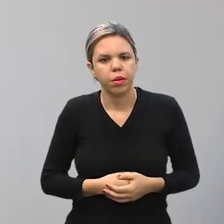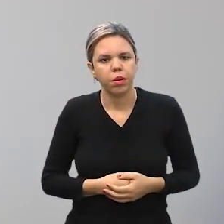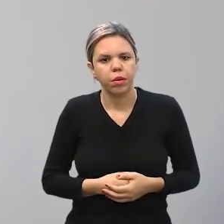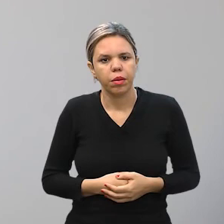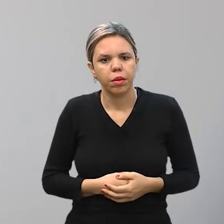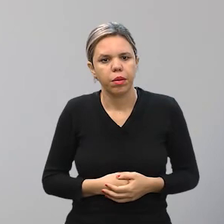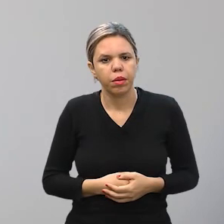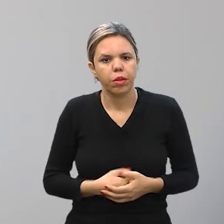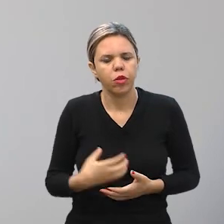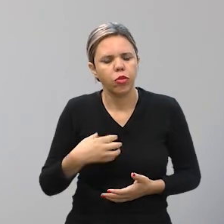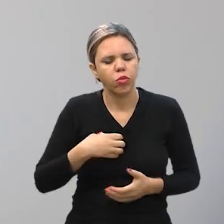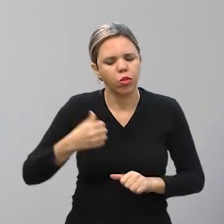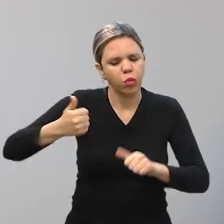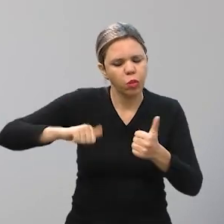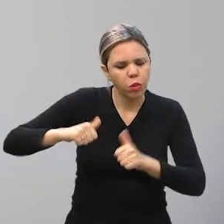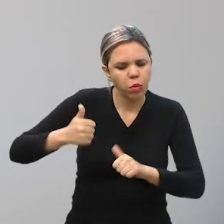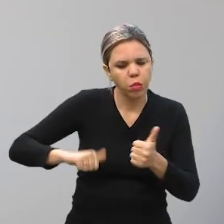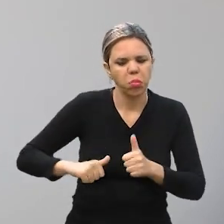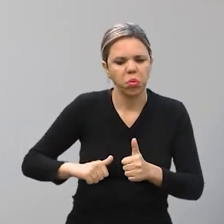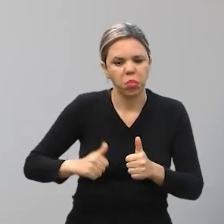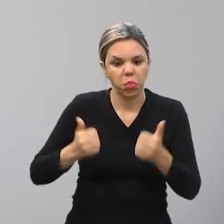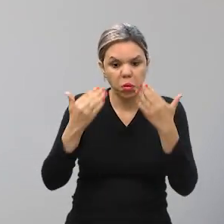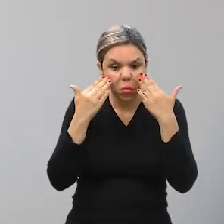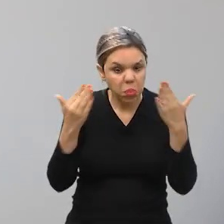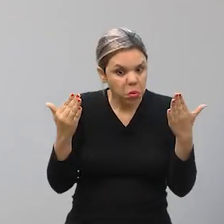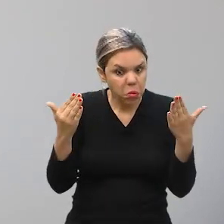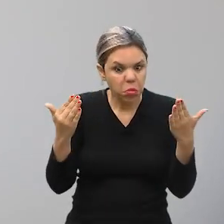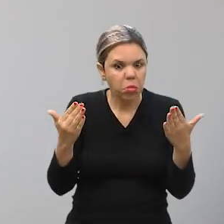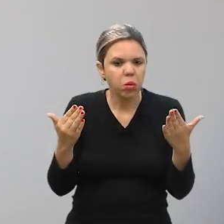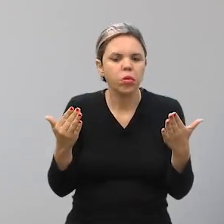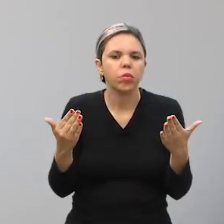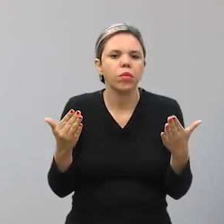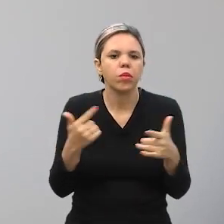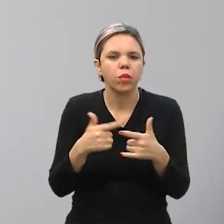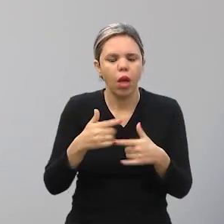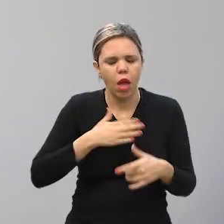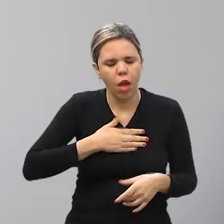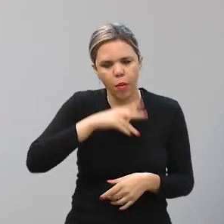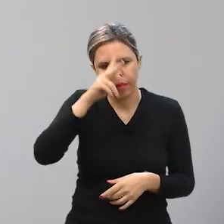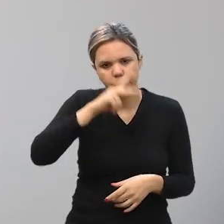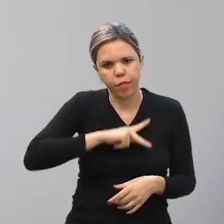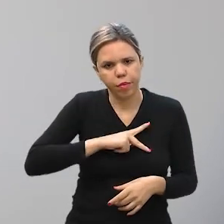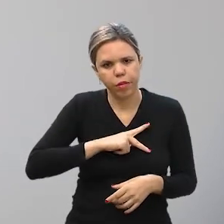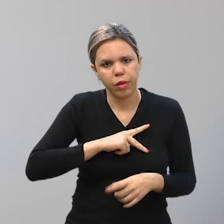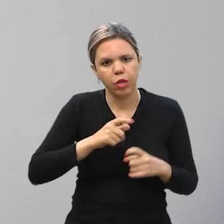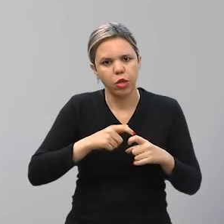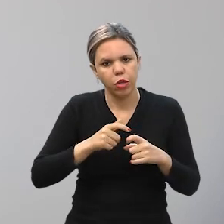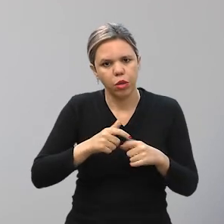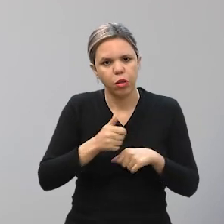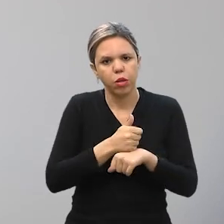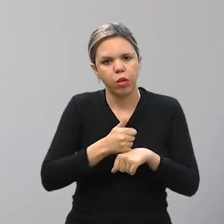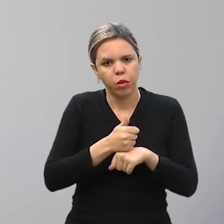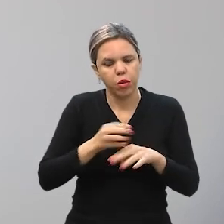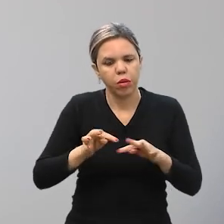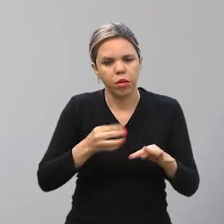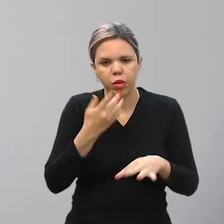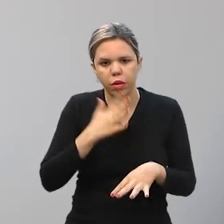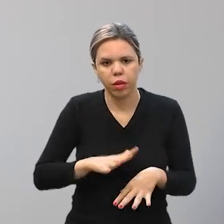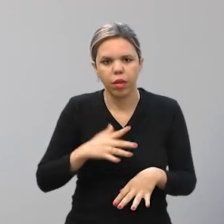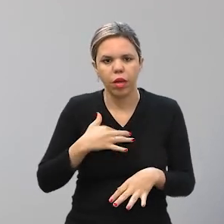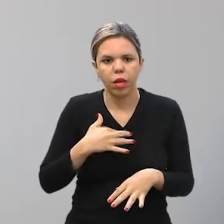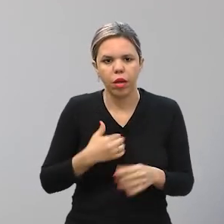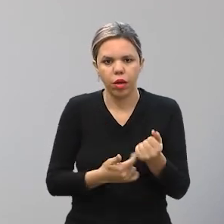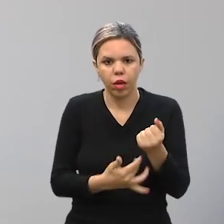O quadro, para mim, era tão evidente que eu mesma, como pediatra,